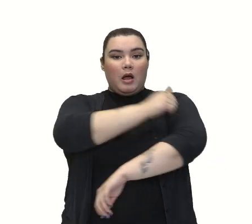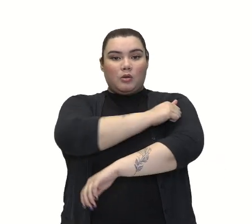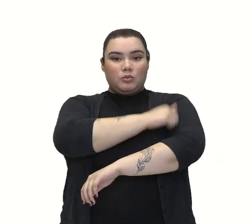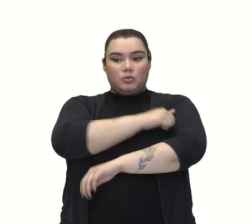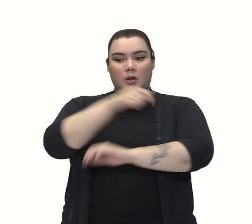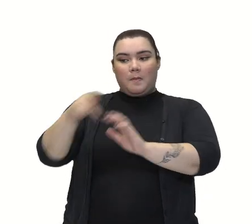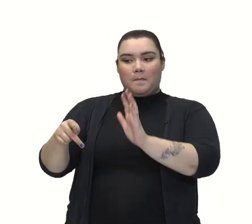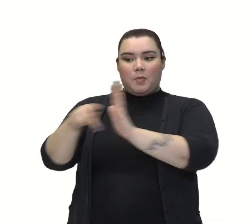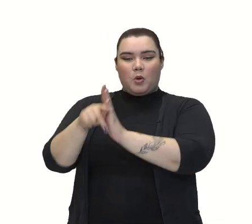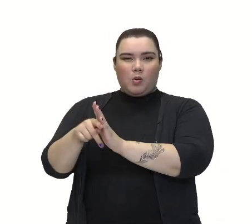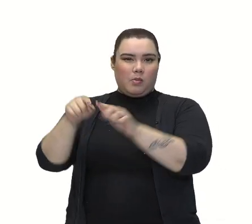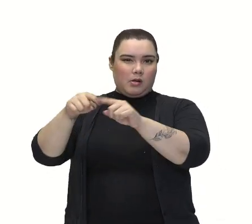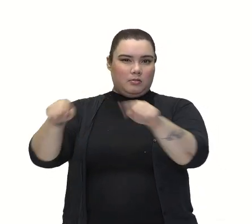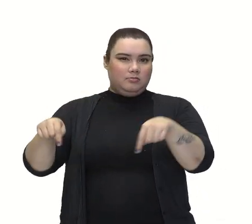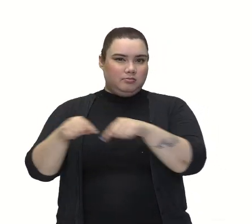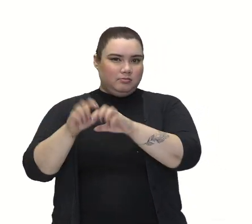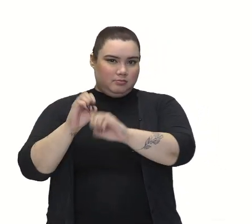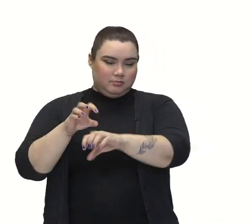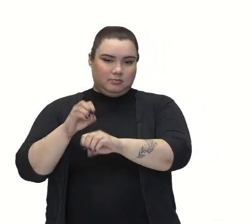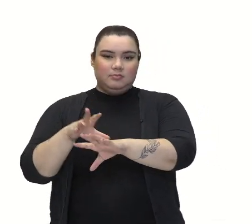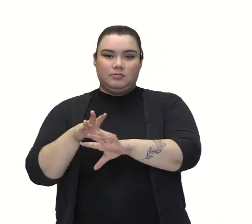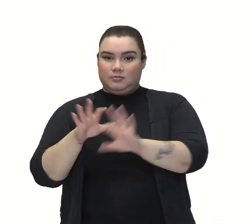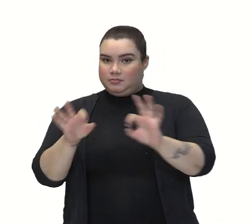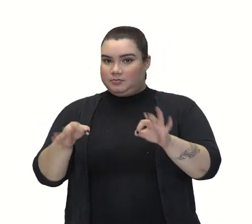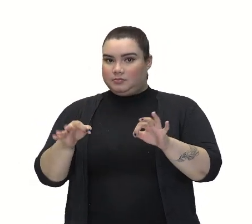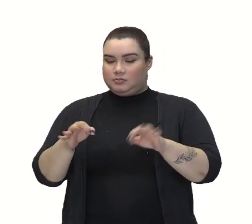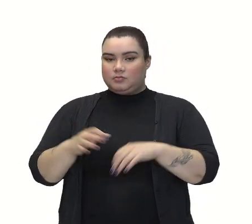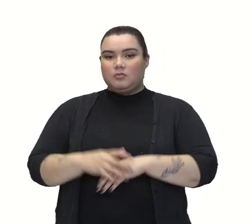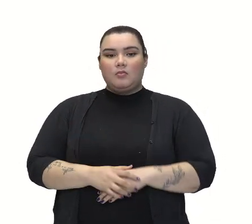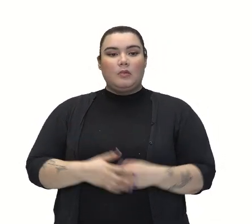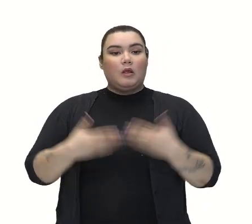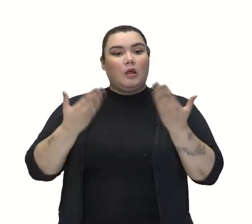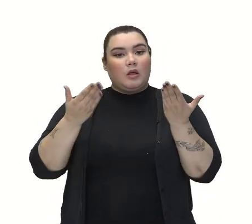uma turma? Pois bem, então